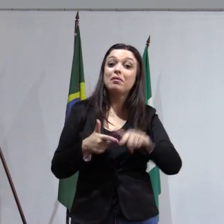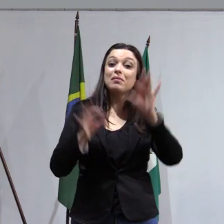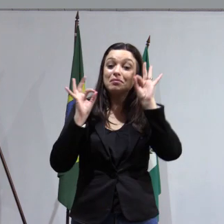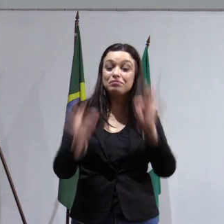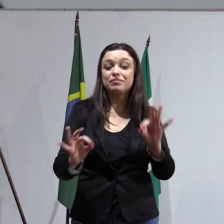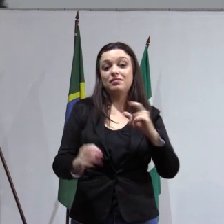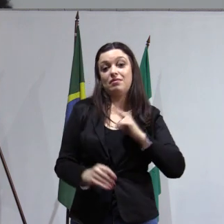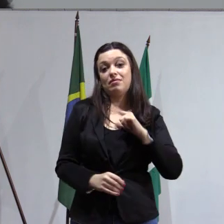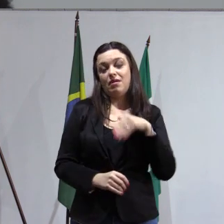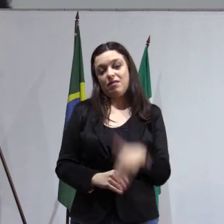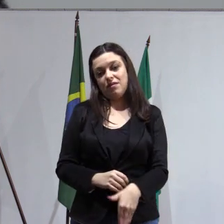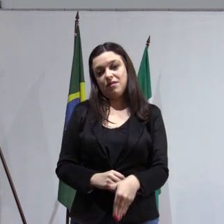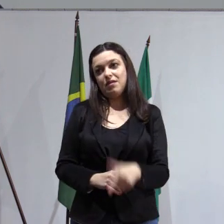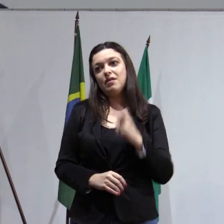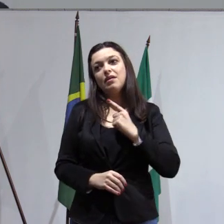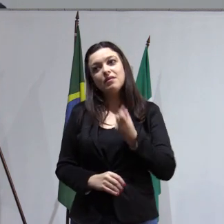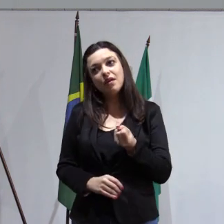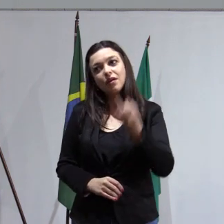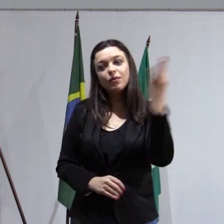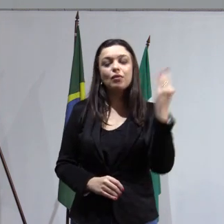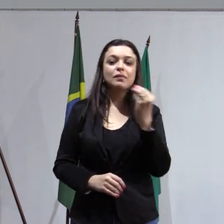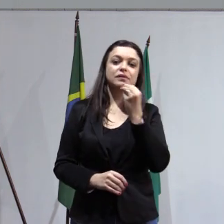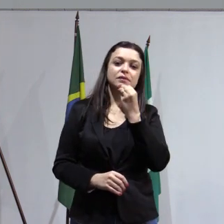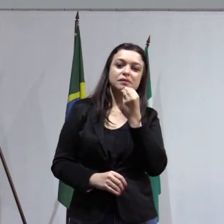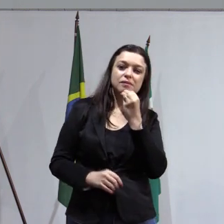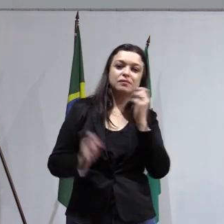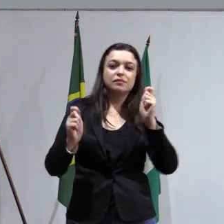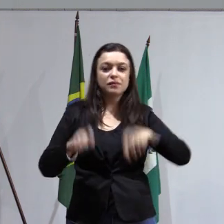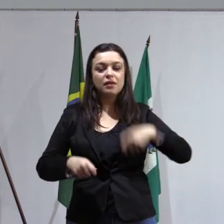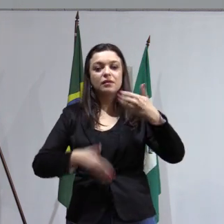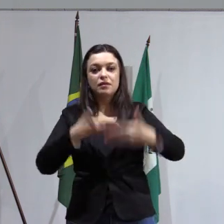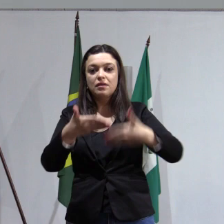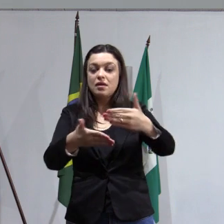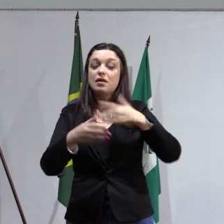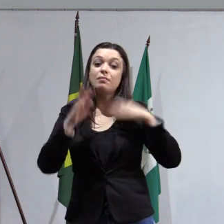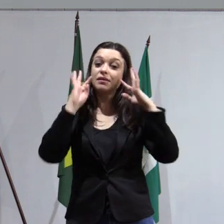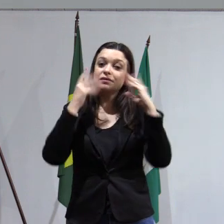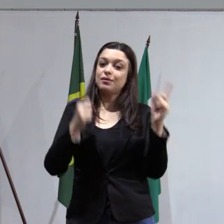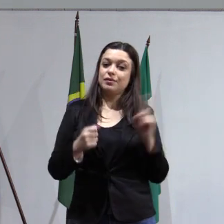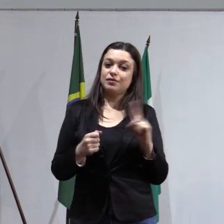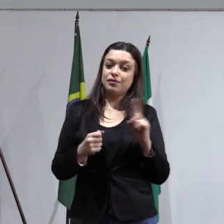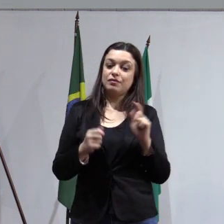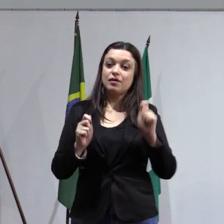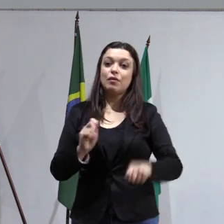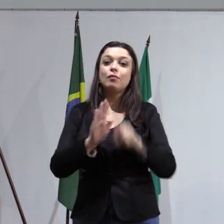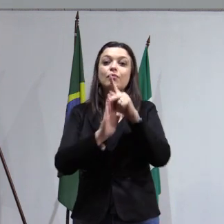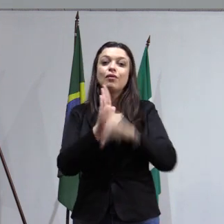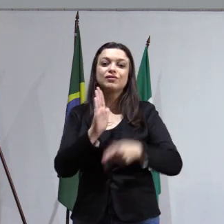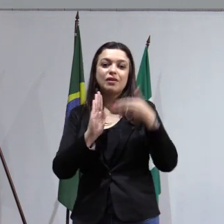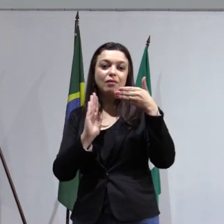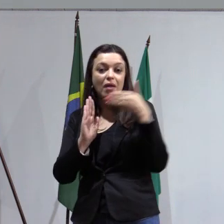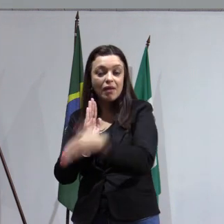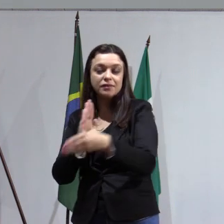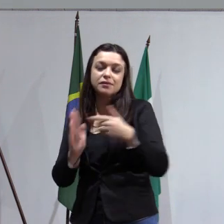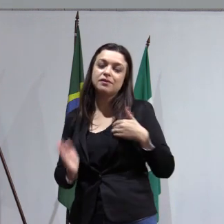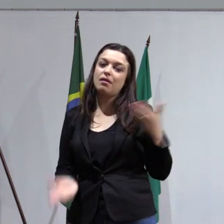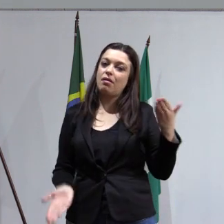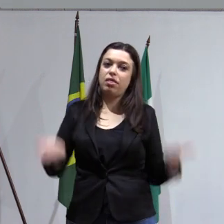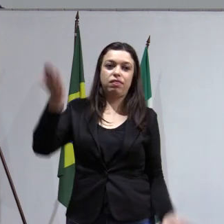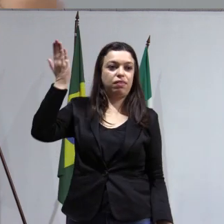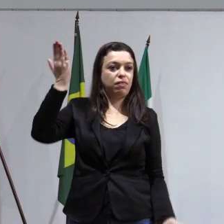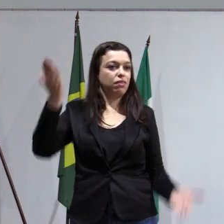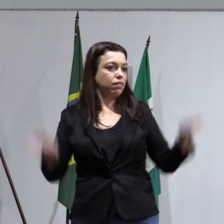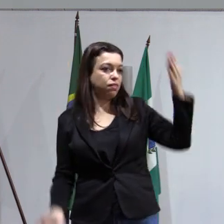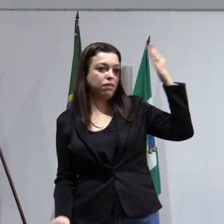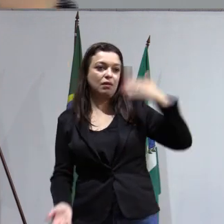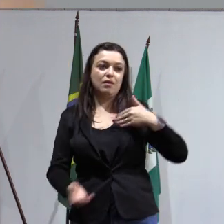E nós temos algumas possibilidades de tratá-las, mas não vai ser realmente com um projeto como esse, que desequilibra demais